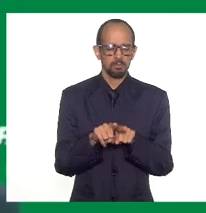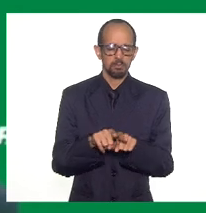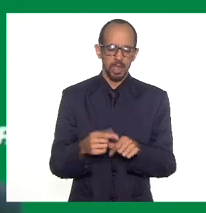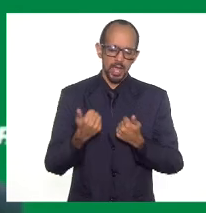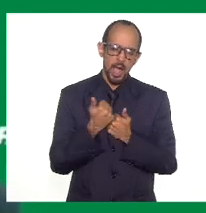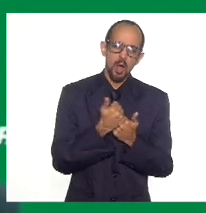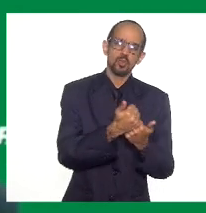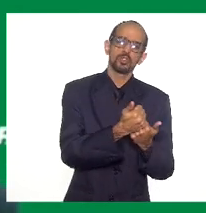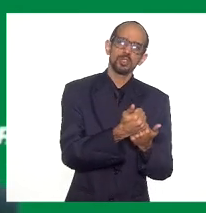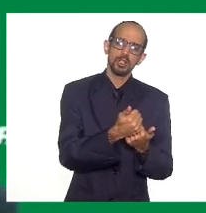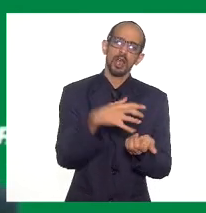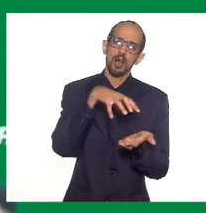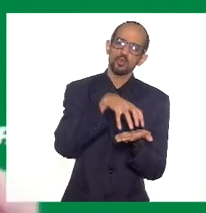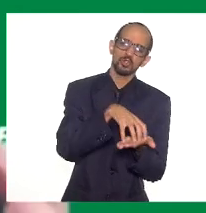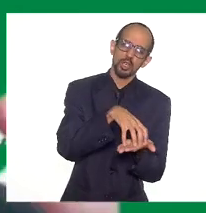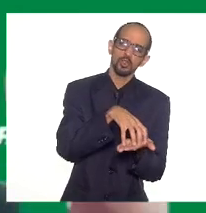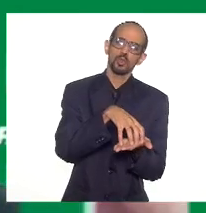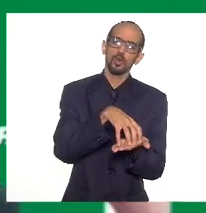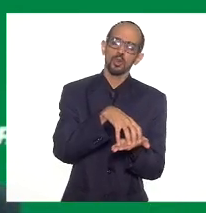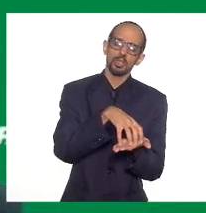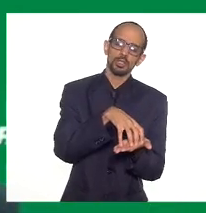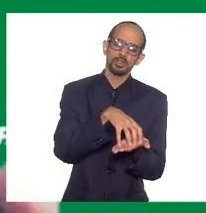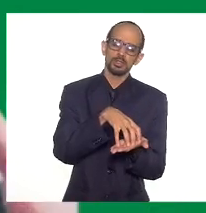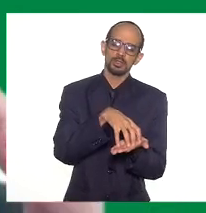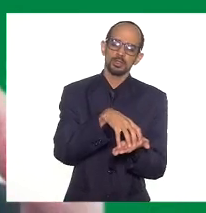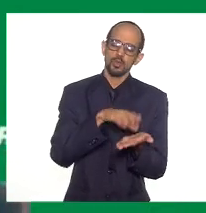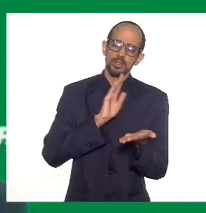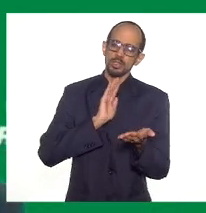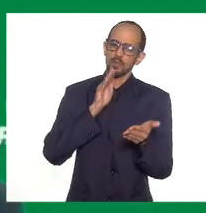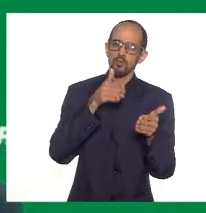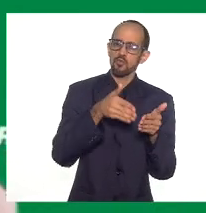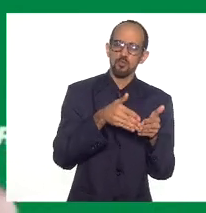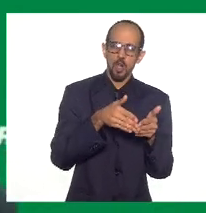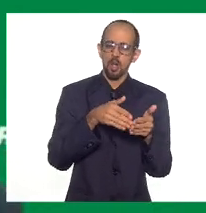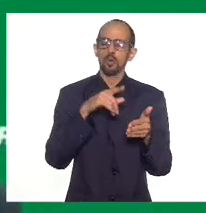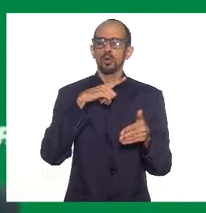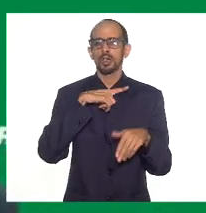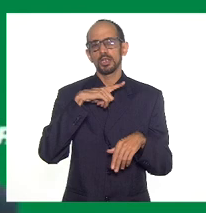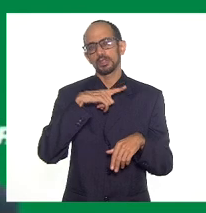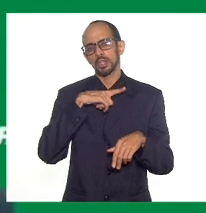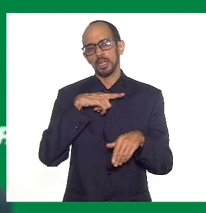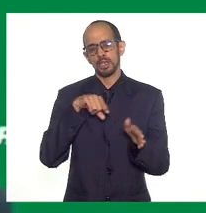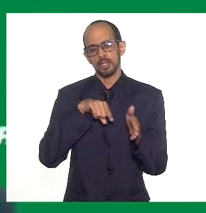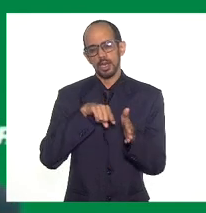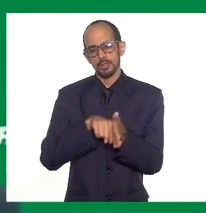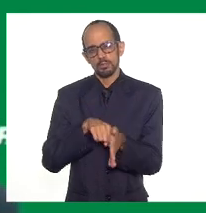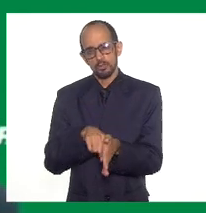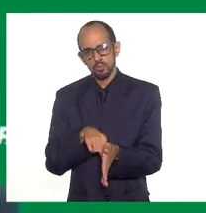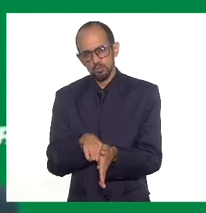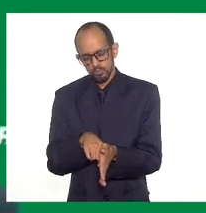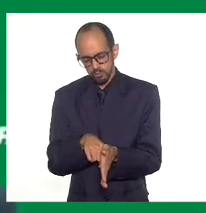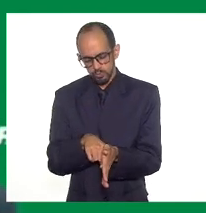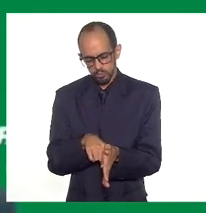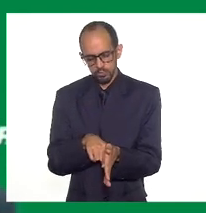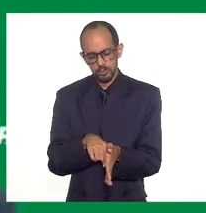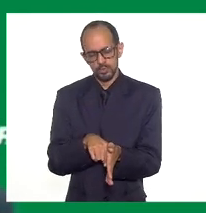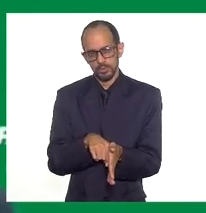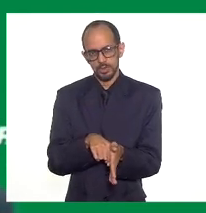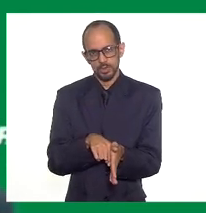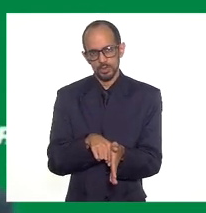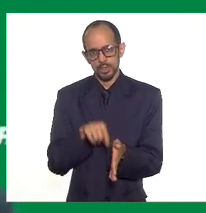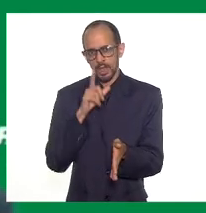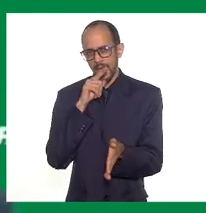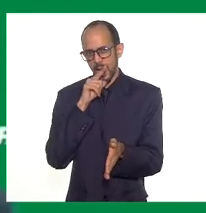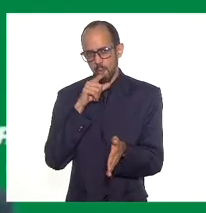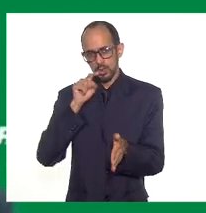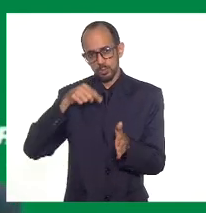os prestadores de serviços nessa área com esse foco que ela tem na exploração e produção em águas